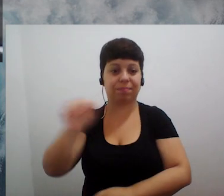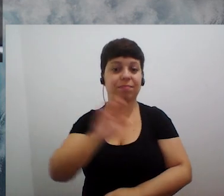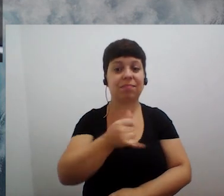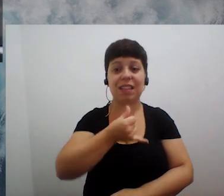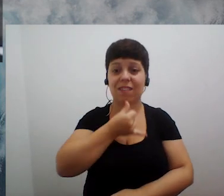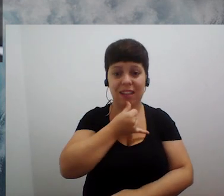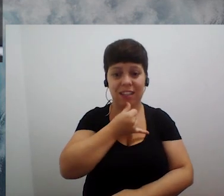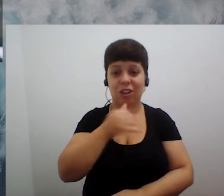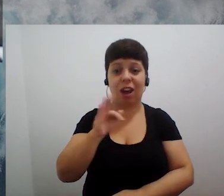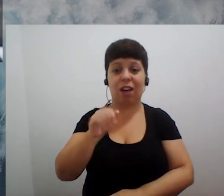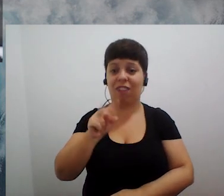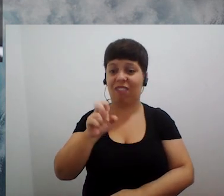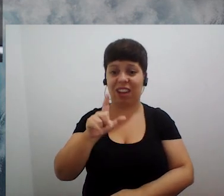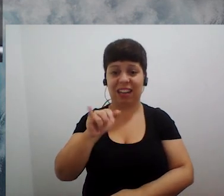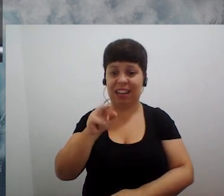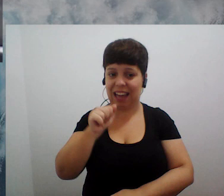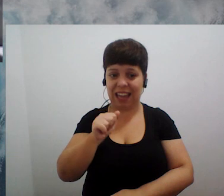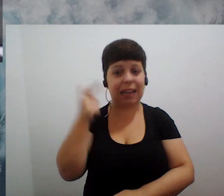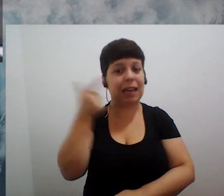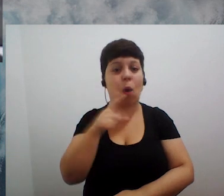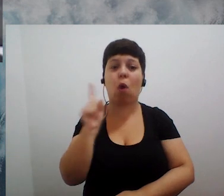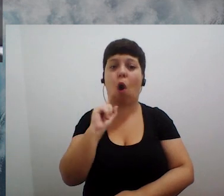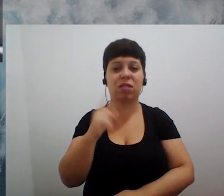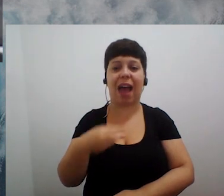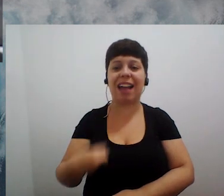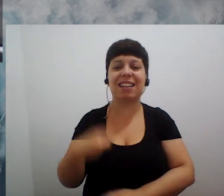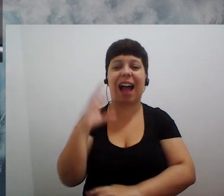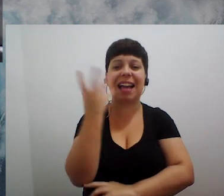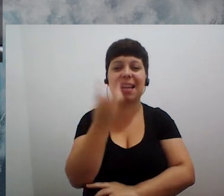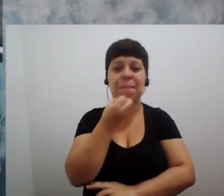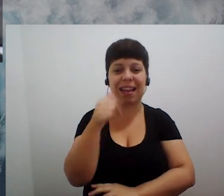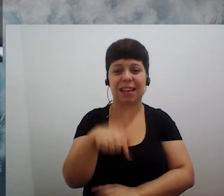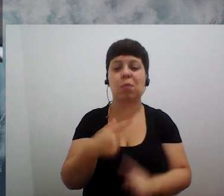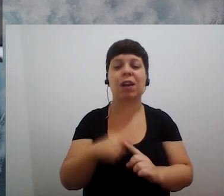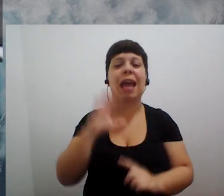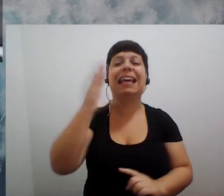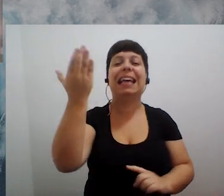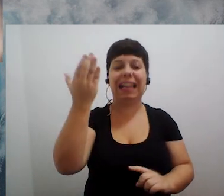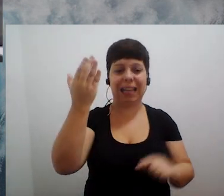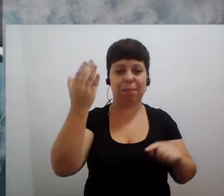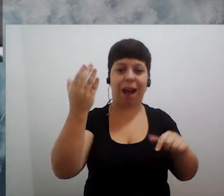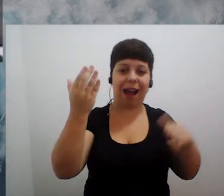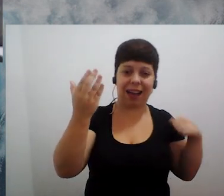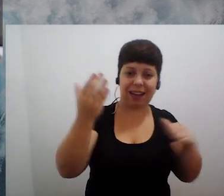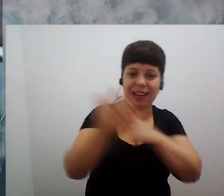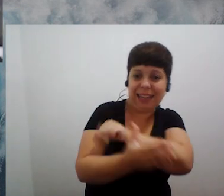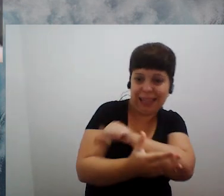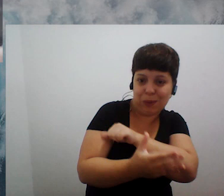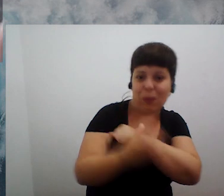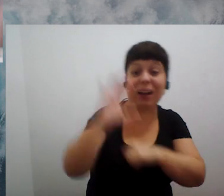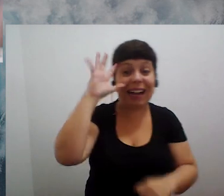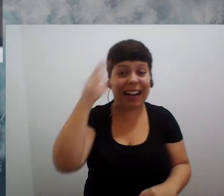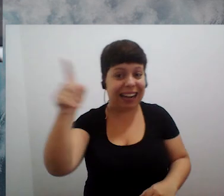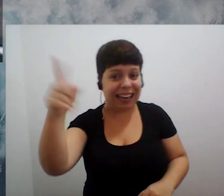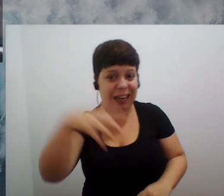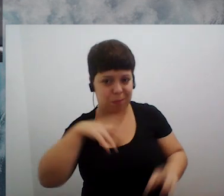da Favela. Mas, infelizmente, a faveleira ela não consegue sobreviver muito bem aqui no Rio de Janeiro, porque a gente não tem um clima, assim, muito bom para ela,